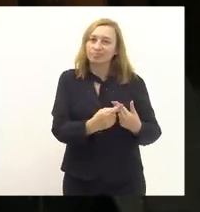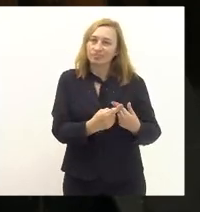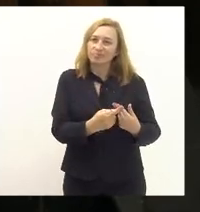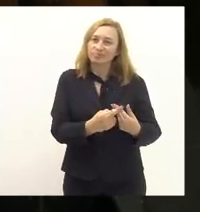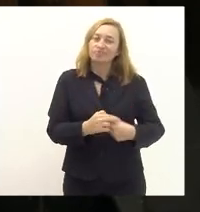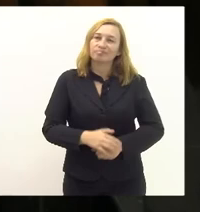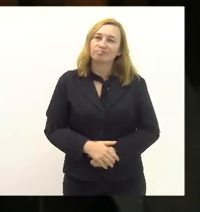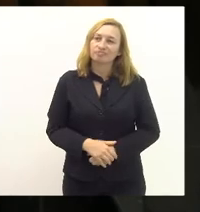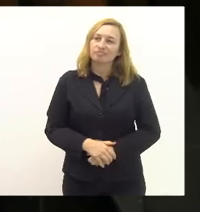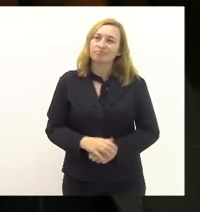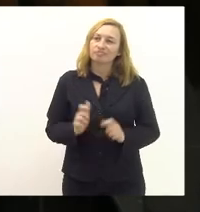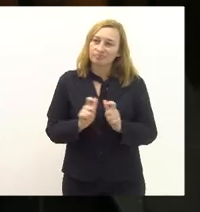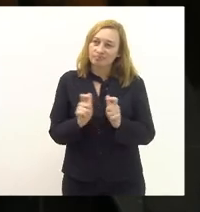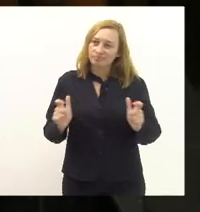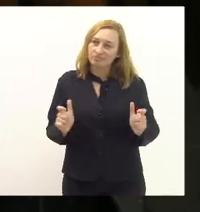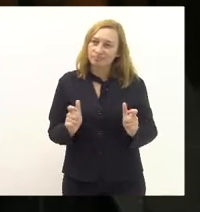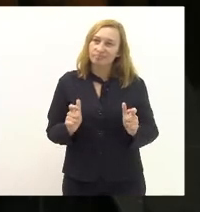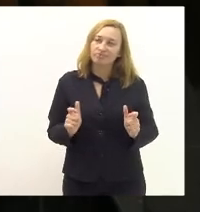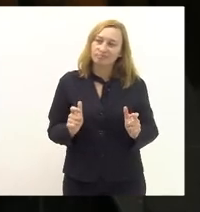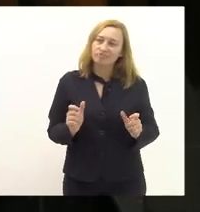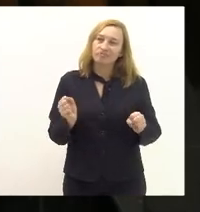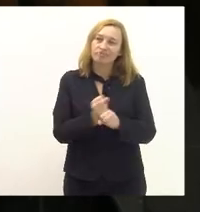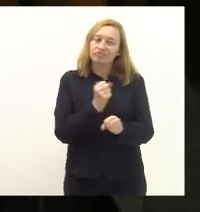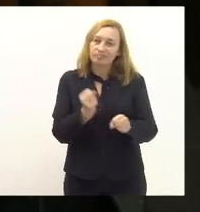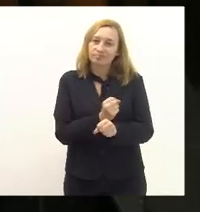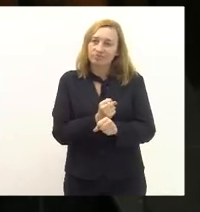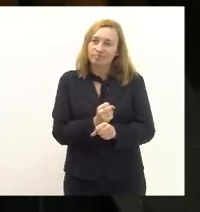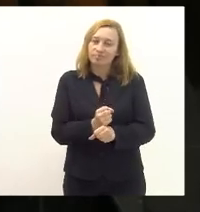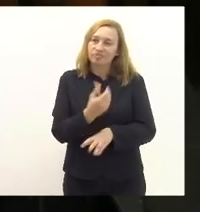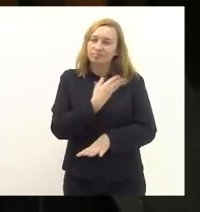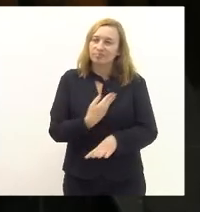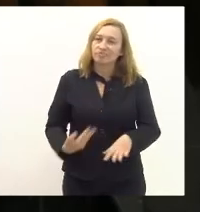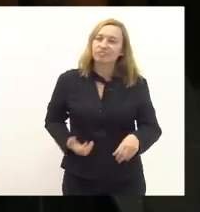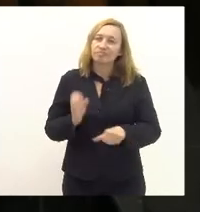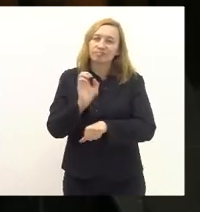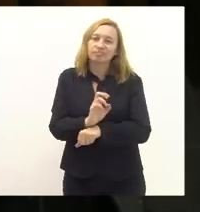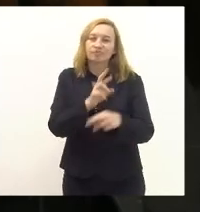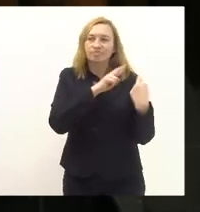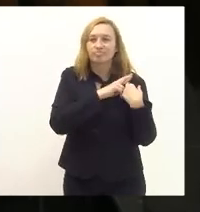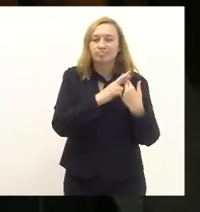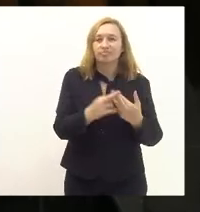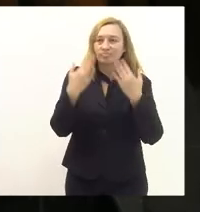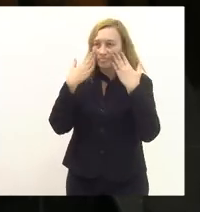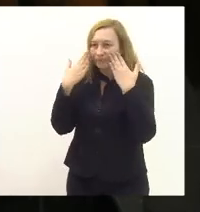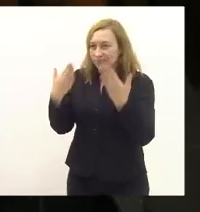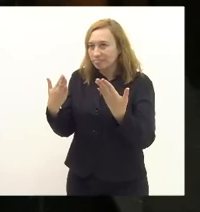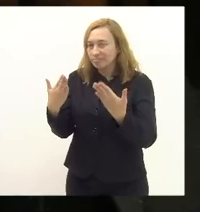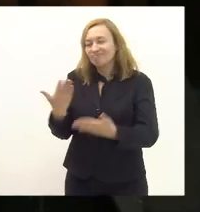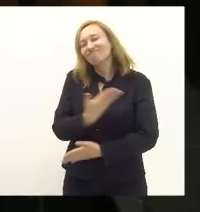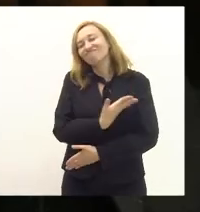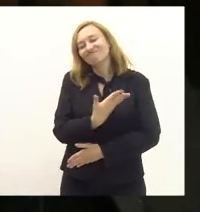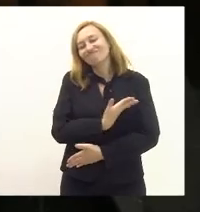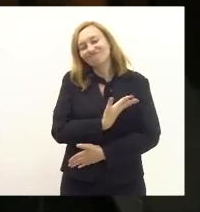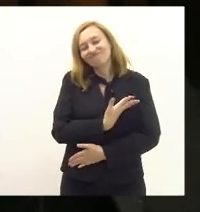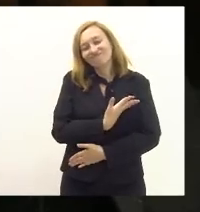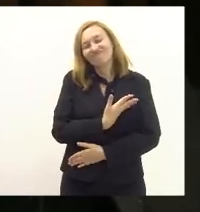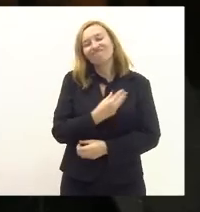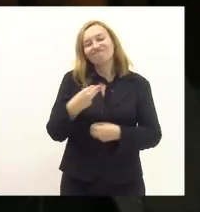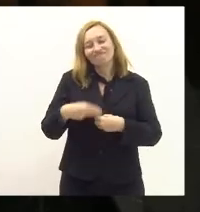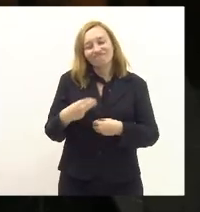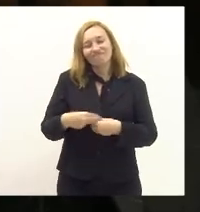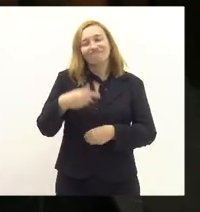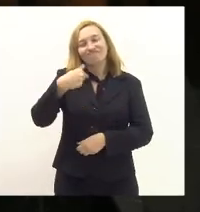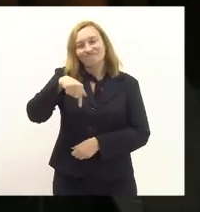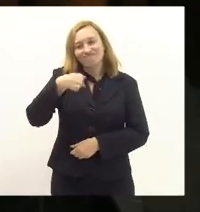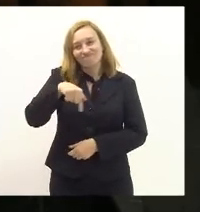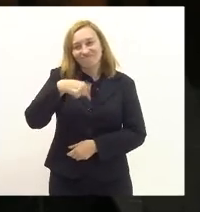né, por grandes intervenções do governo do Estado, né, e é responsável por ter me apresentado esses amigos do município de